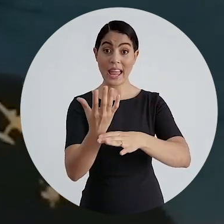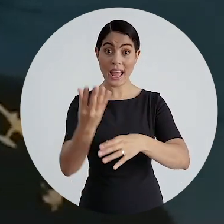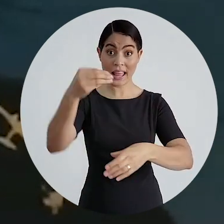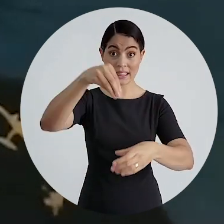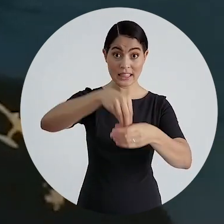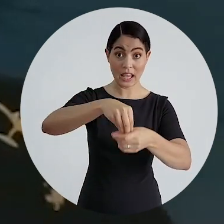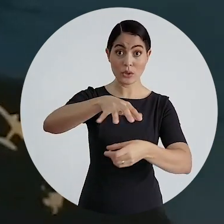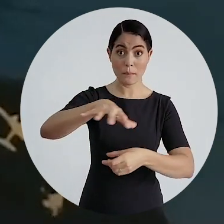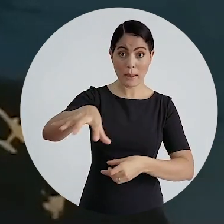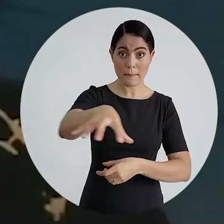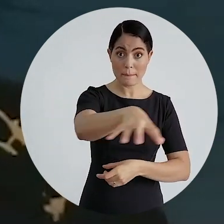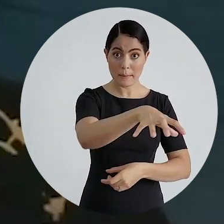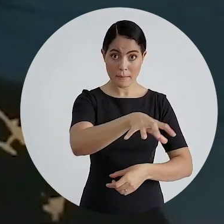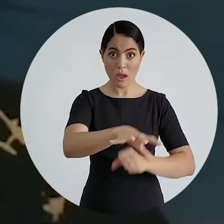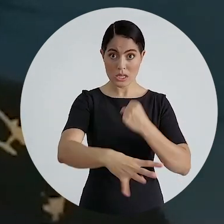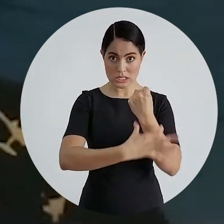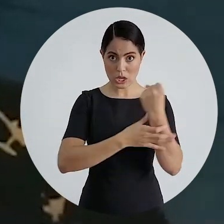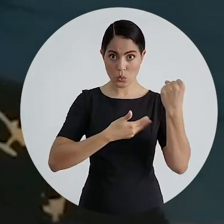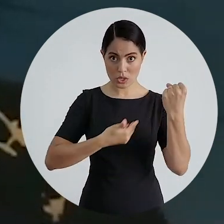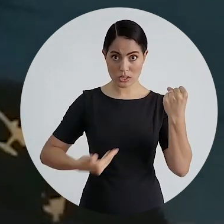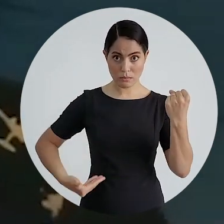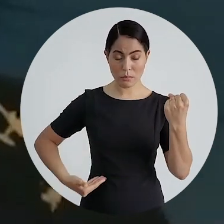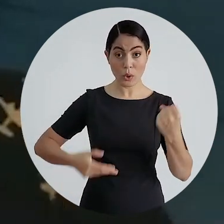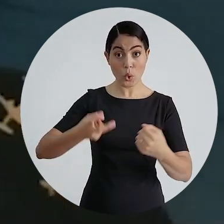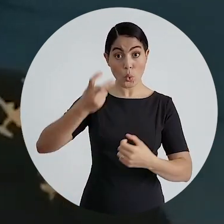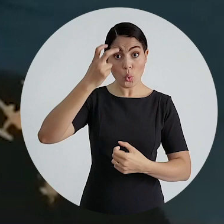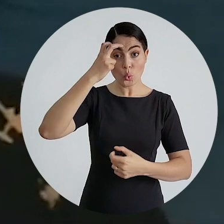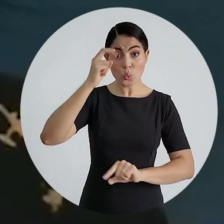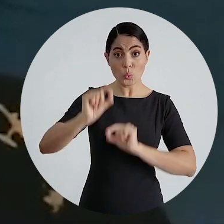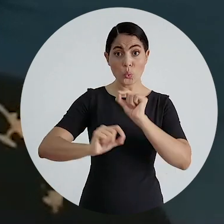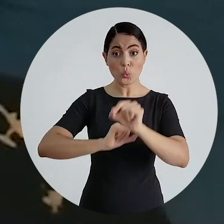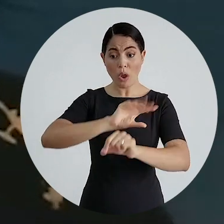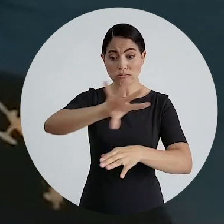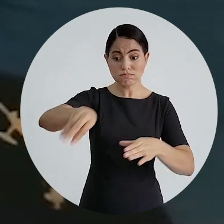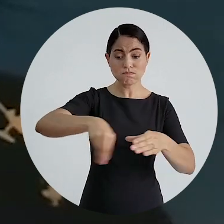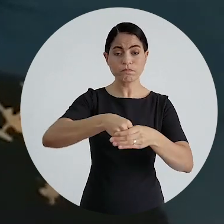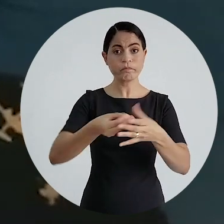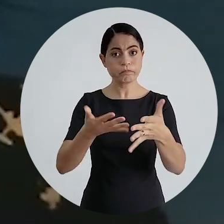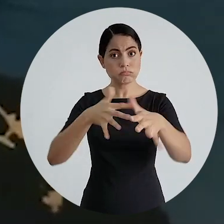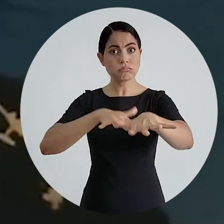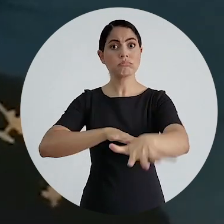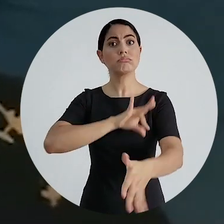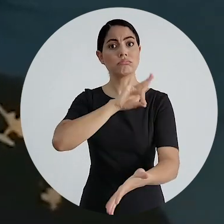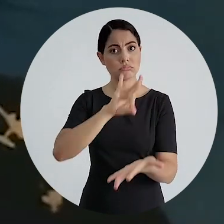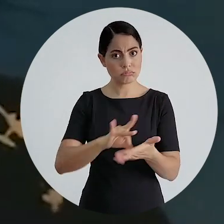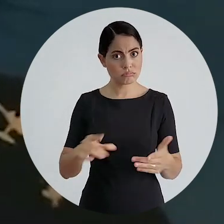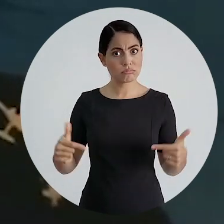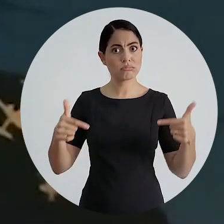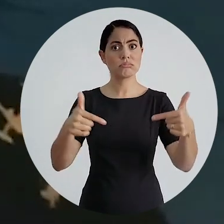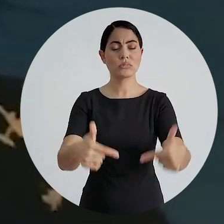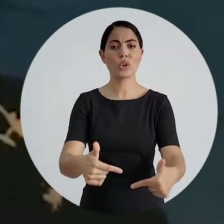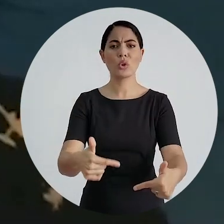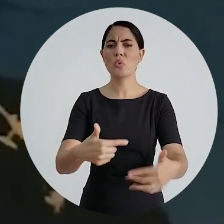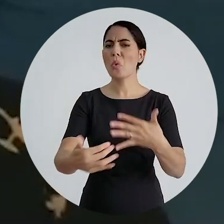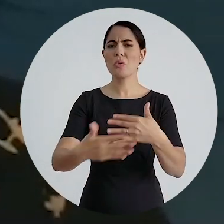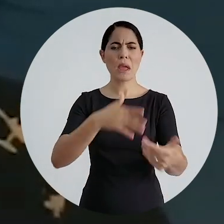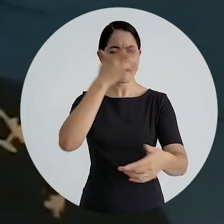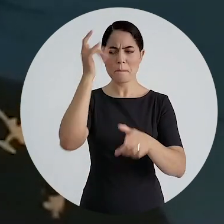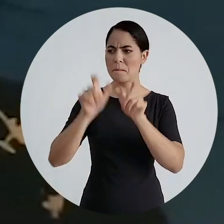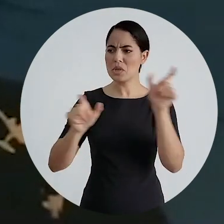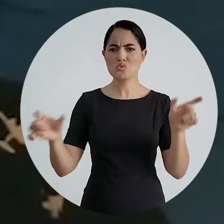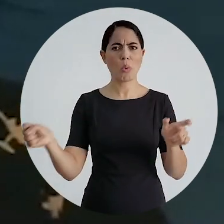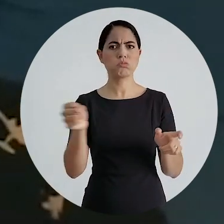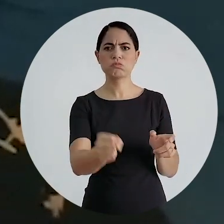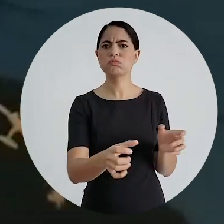criar uma cultura nas instituições de segurança pública de inclusão, né, para que todas as pessoas possam estar nas